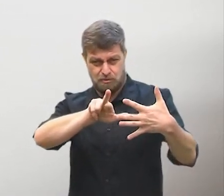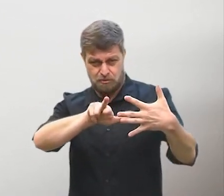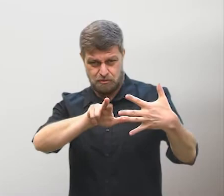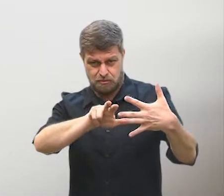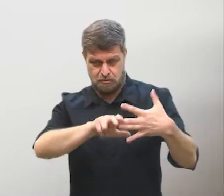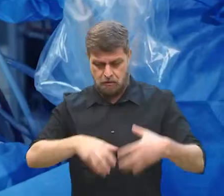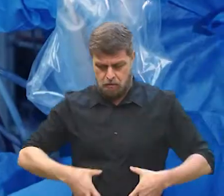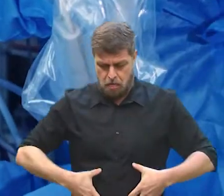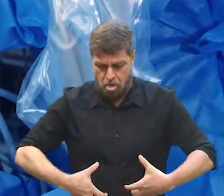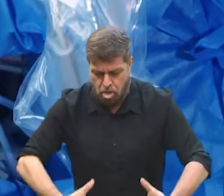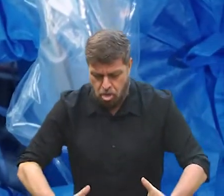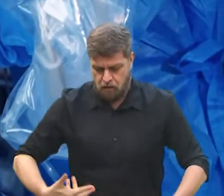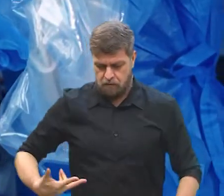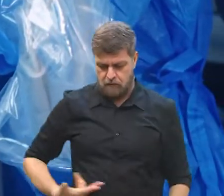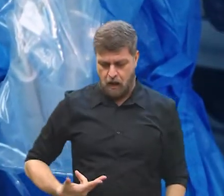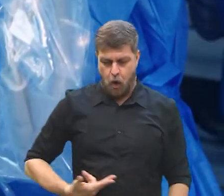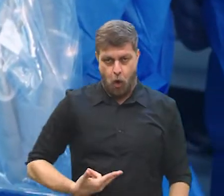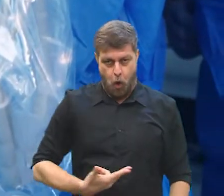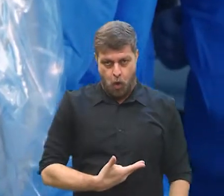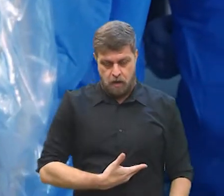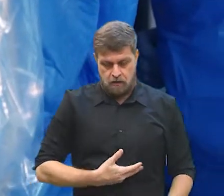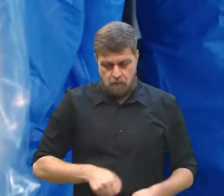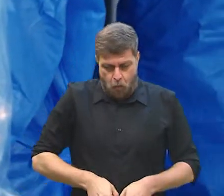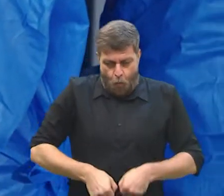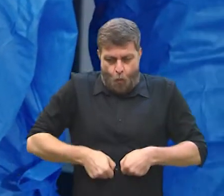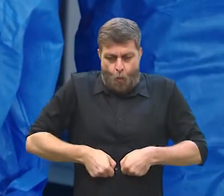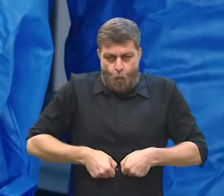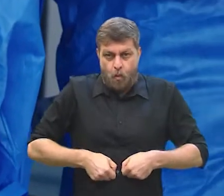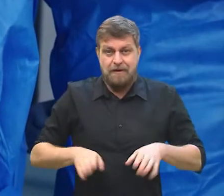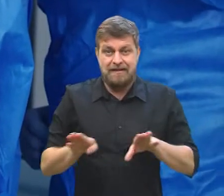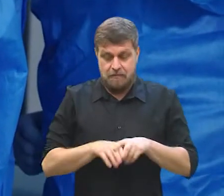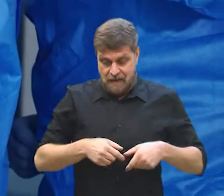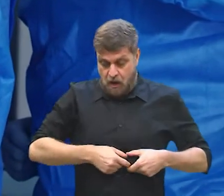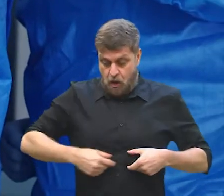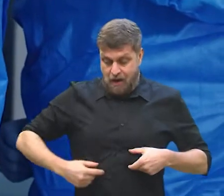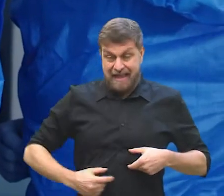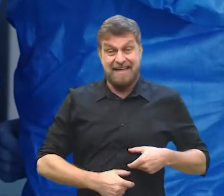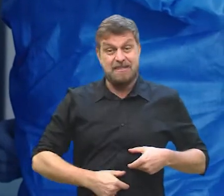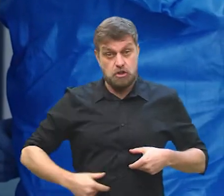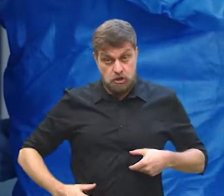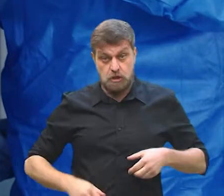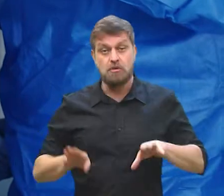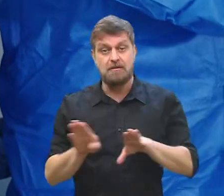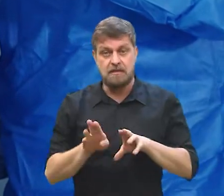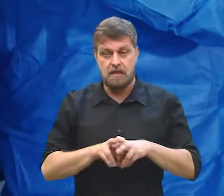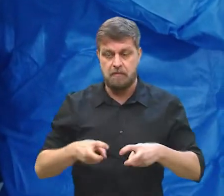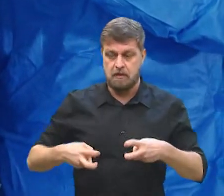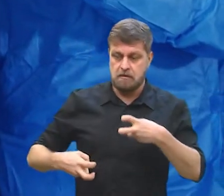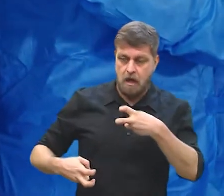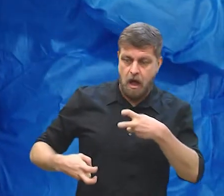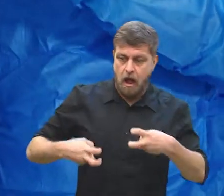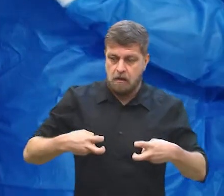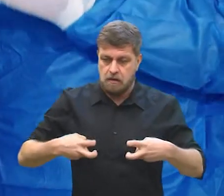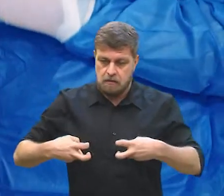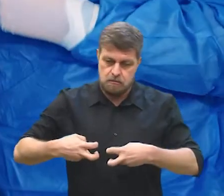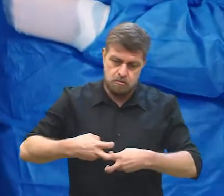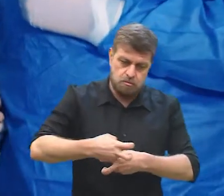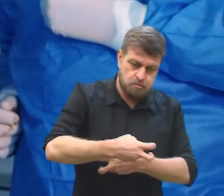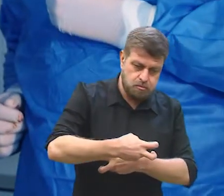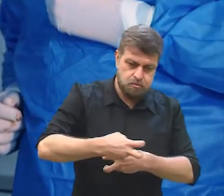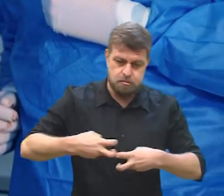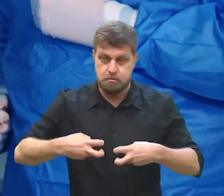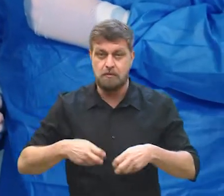gastroplastias, cirurgias de intestino, tudo isso pode ser feito por robótica. O que a gente tem avançado ainda mais